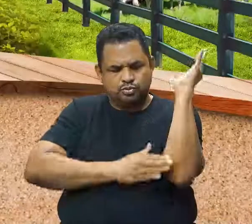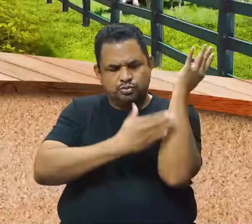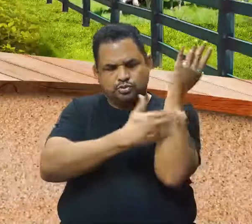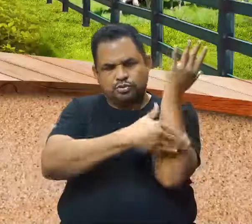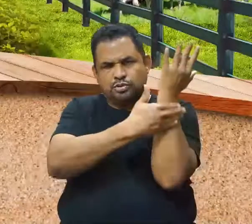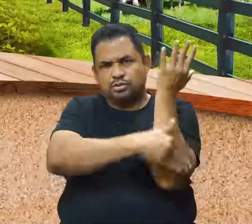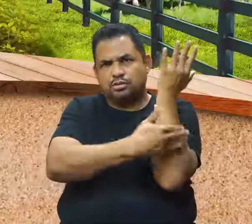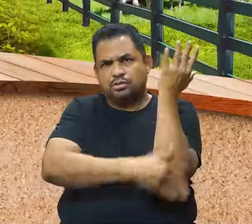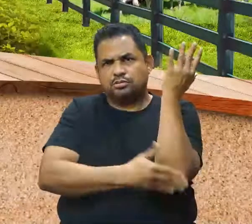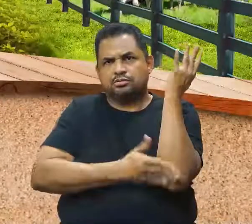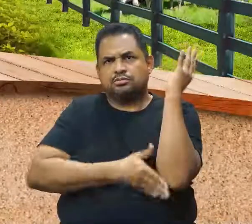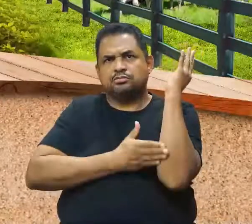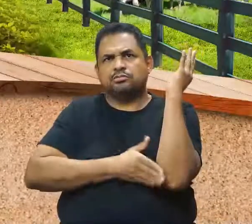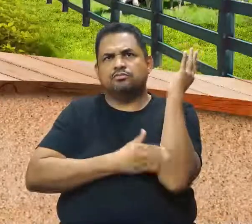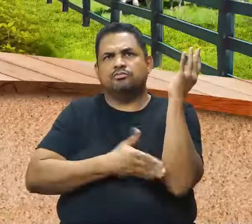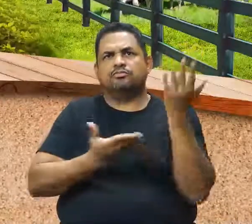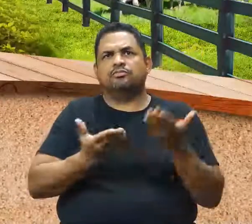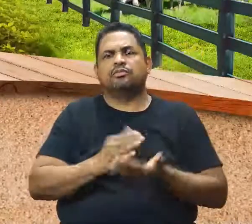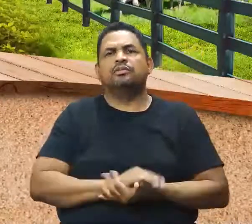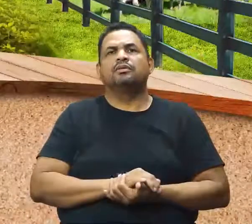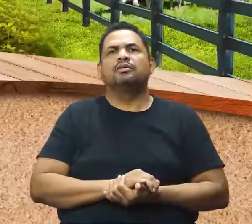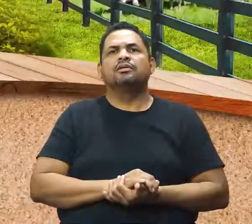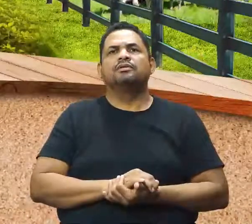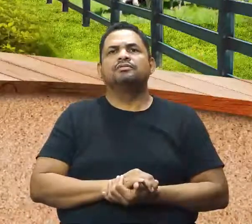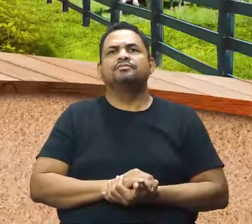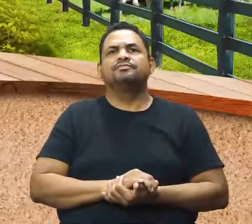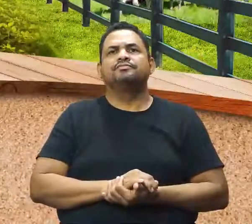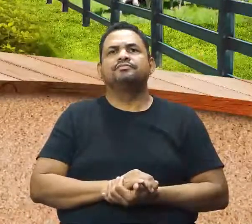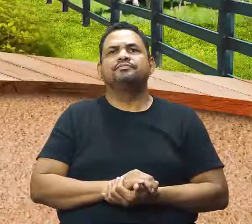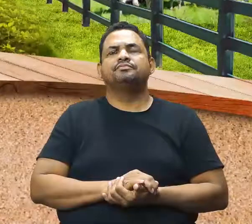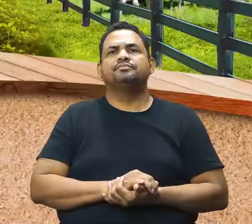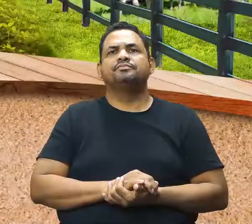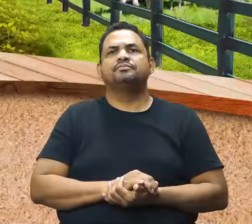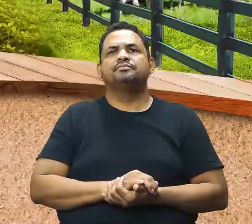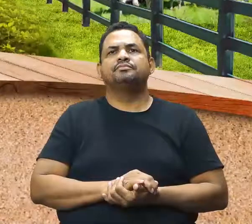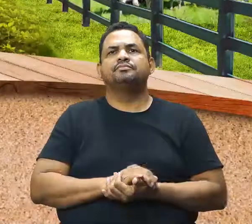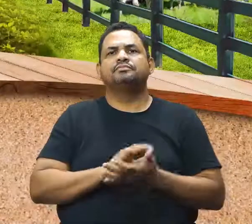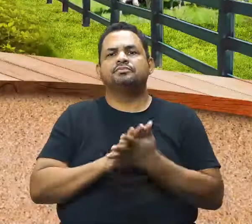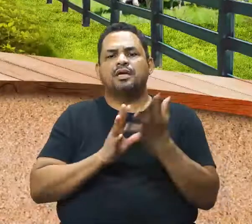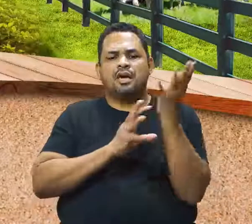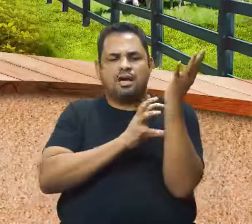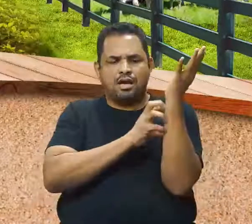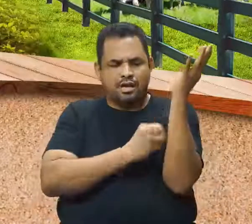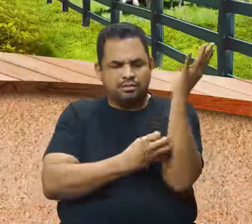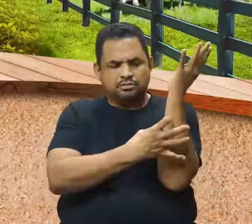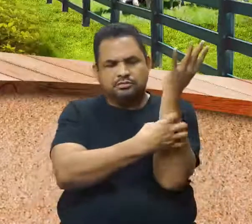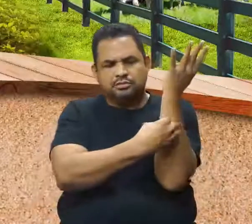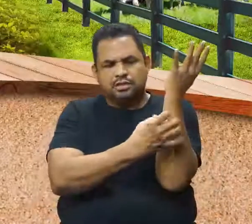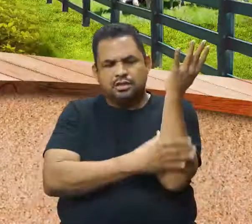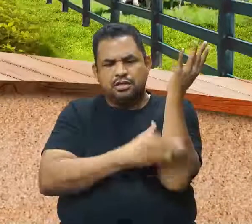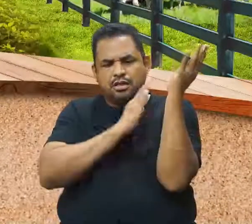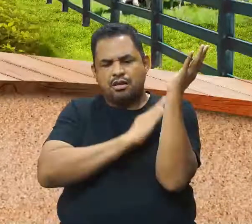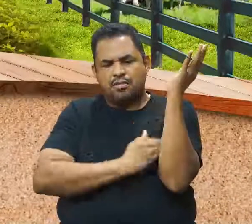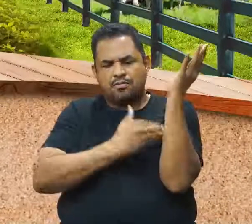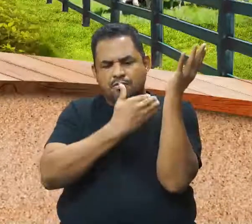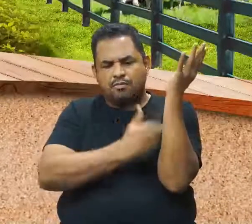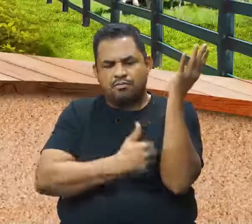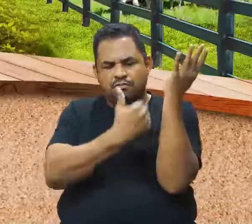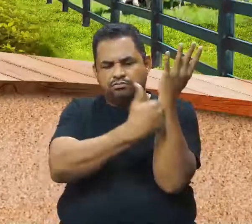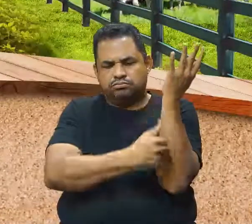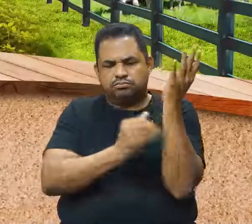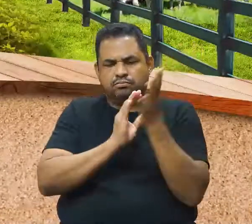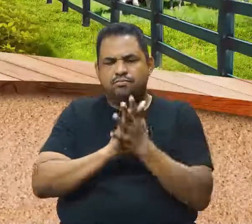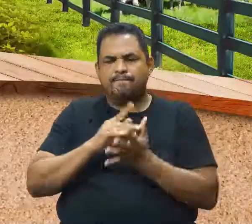corta. Não é isso? Corta a carne, não é isso? A carne do abacaxi, a polpa